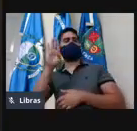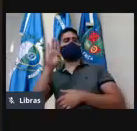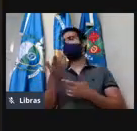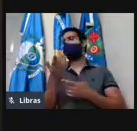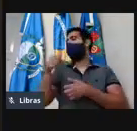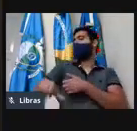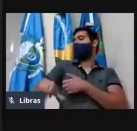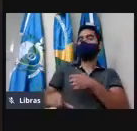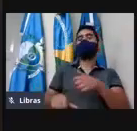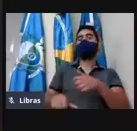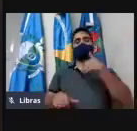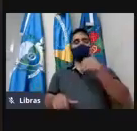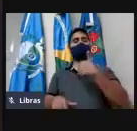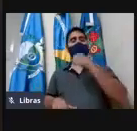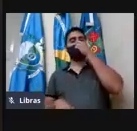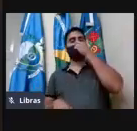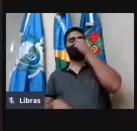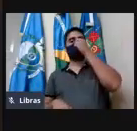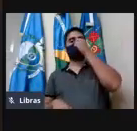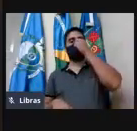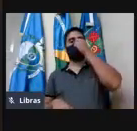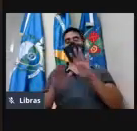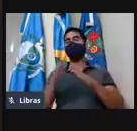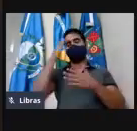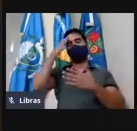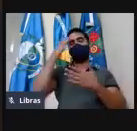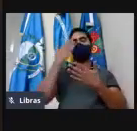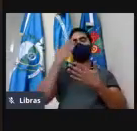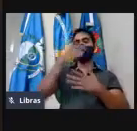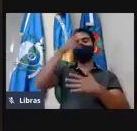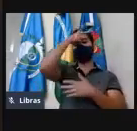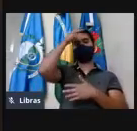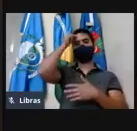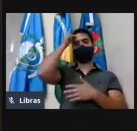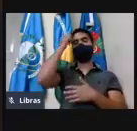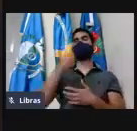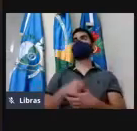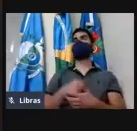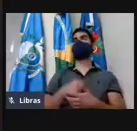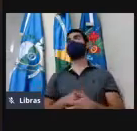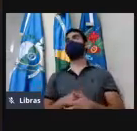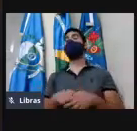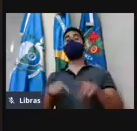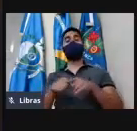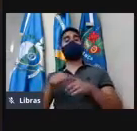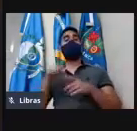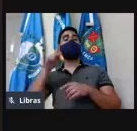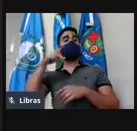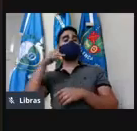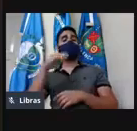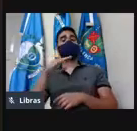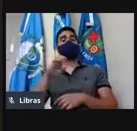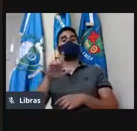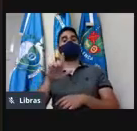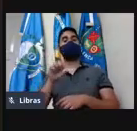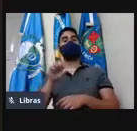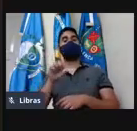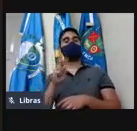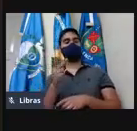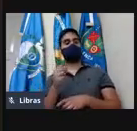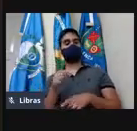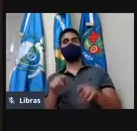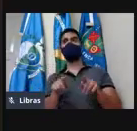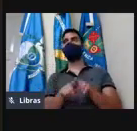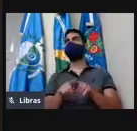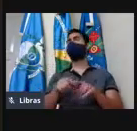melhor, mas sim dar esse voto de confiança ao nosso prefeito Fernandinho Graça, ao vereador Celcinho, que também fez esse pedido, a